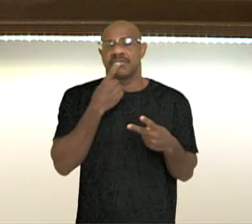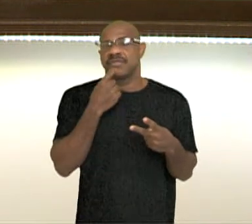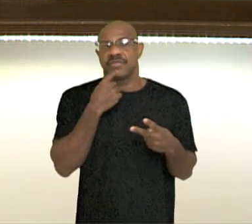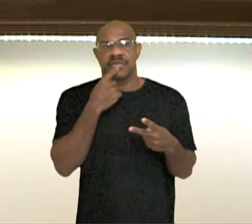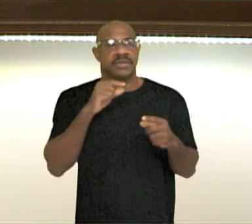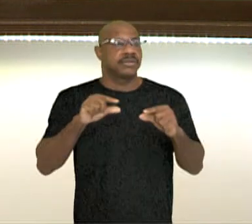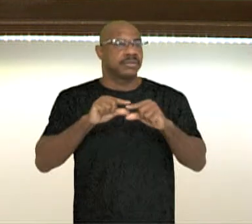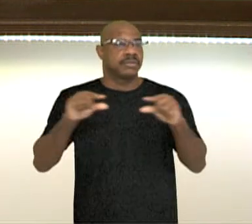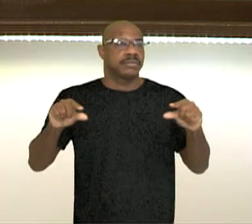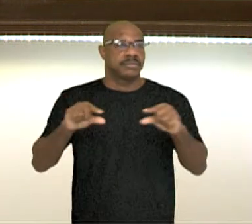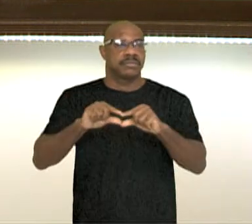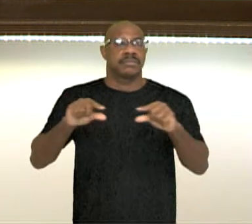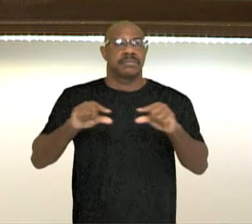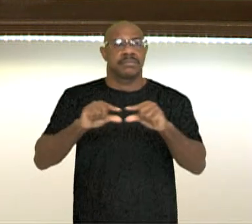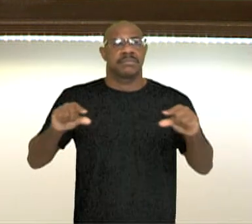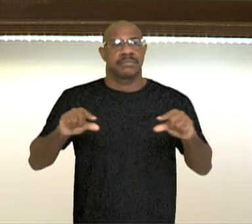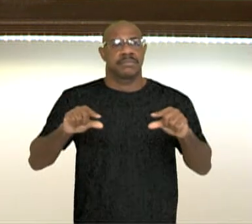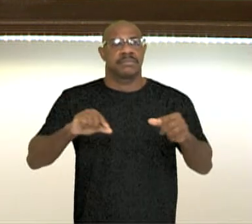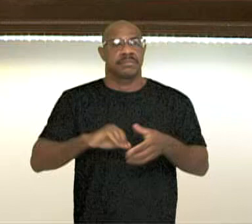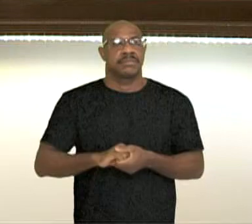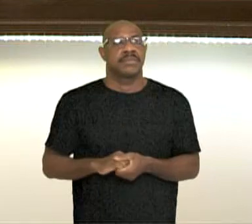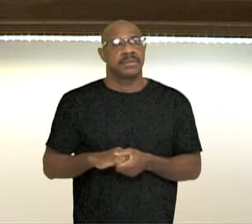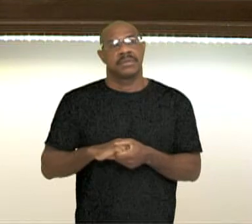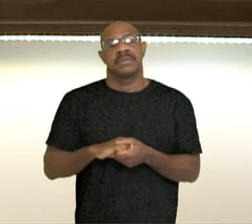a respeito dessa opinião.